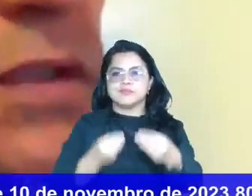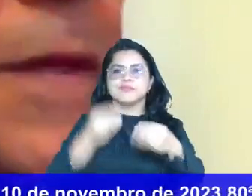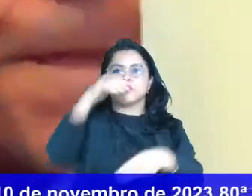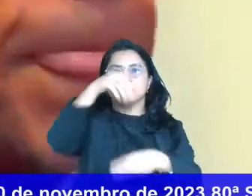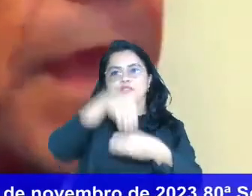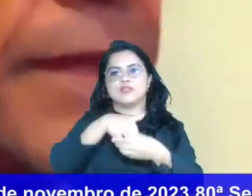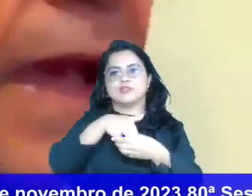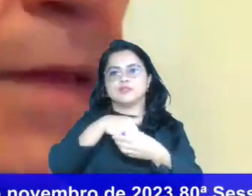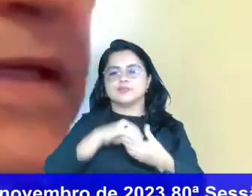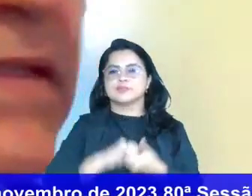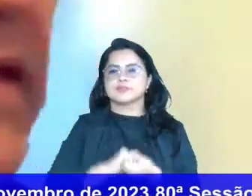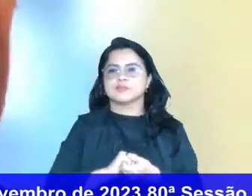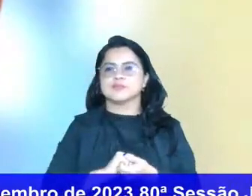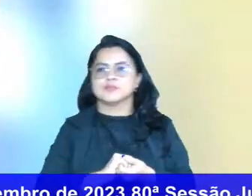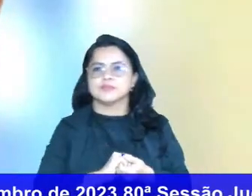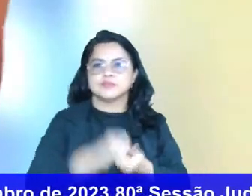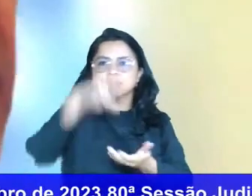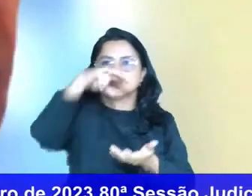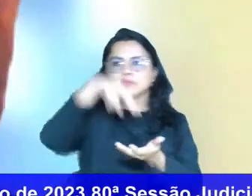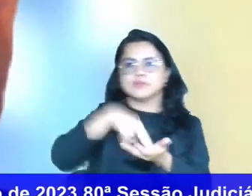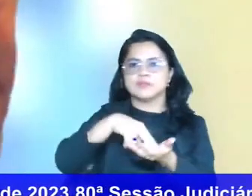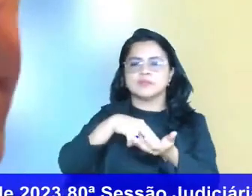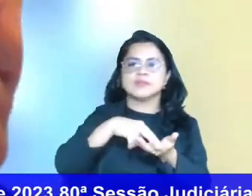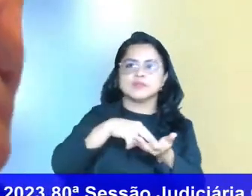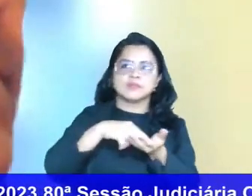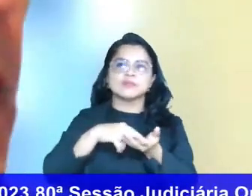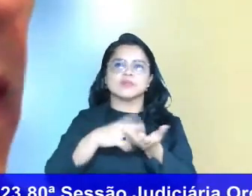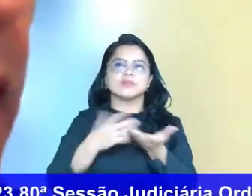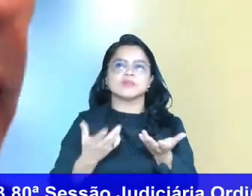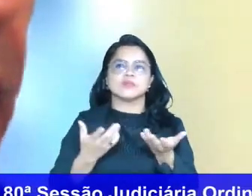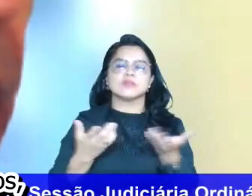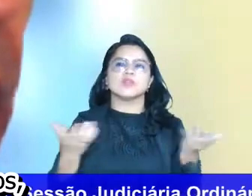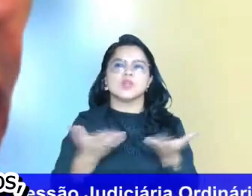voto. Na representação especial,